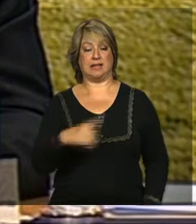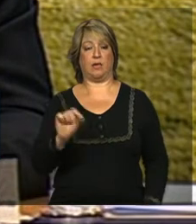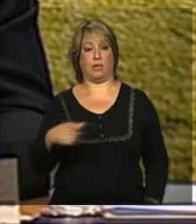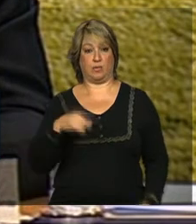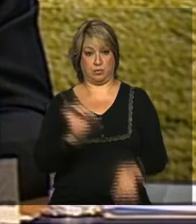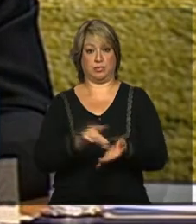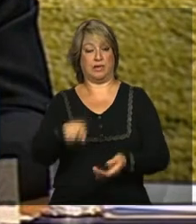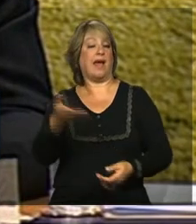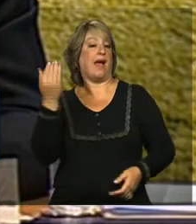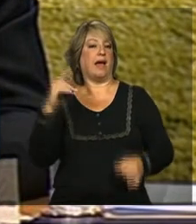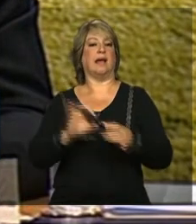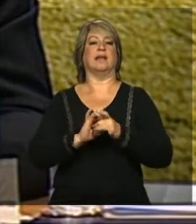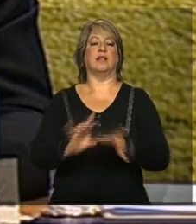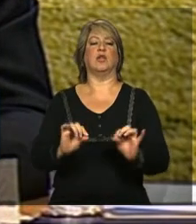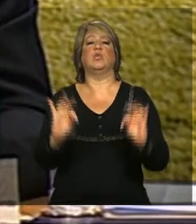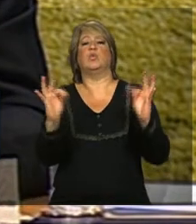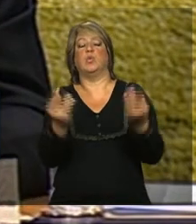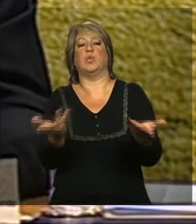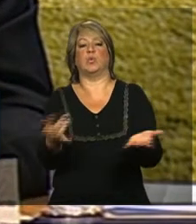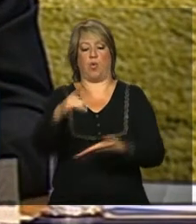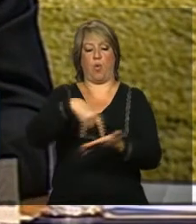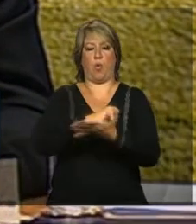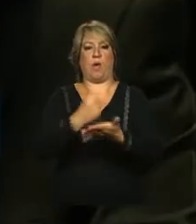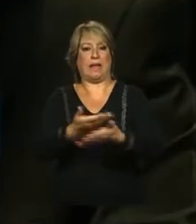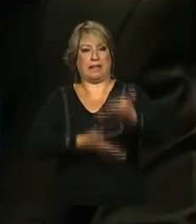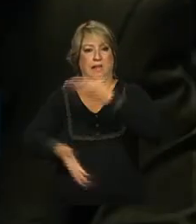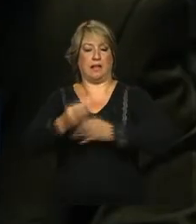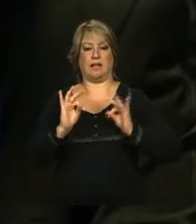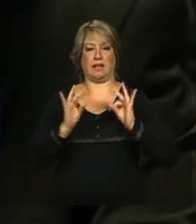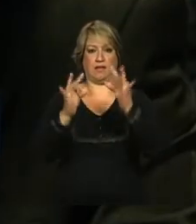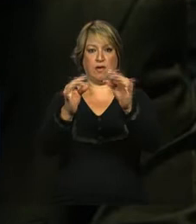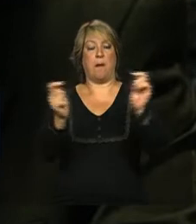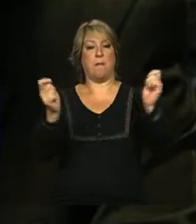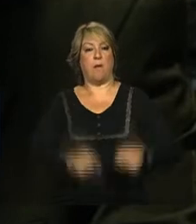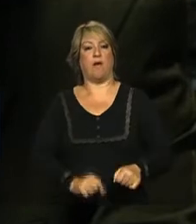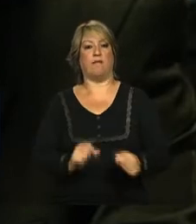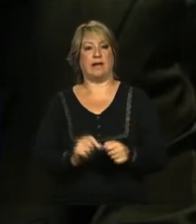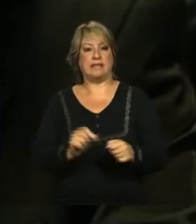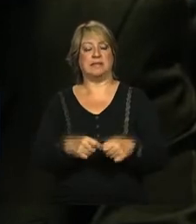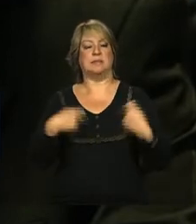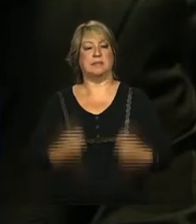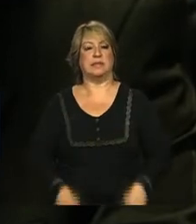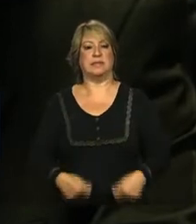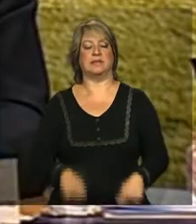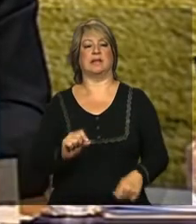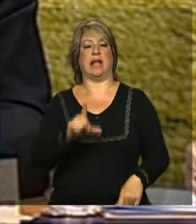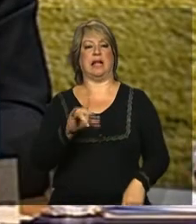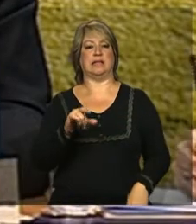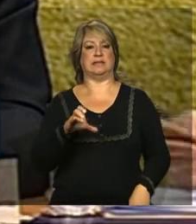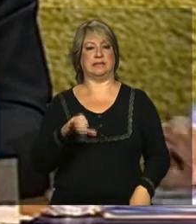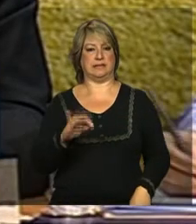permitia que tudo o que for contrato de transferência de tecnologia se pudesse fazer dispensa de licitação então o avanço